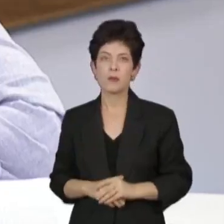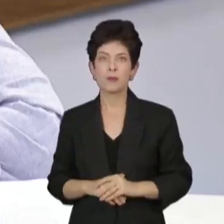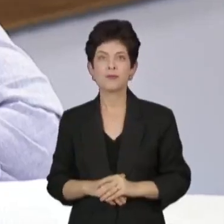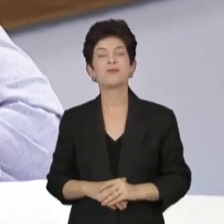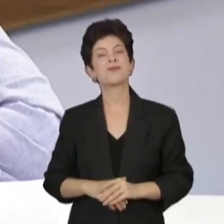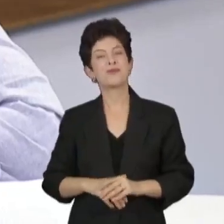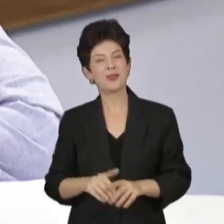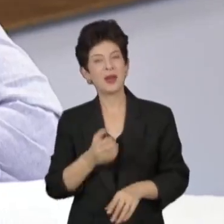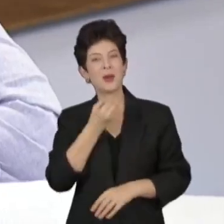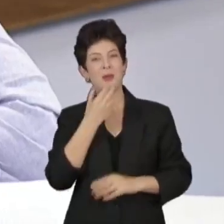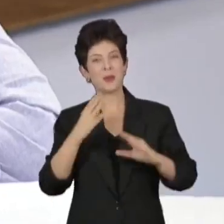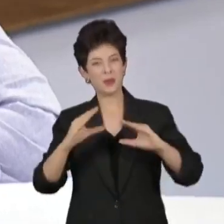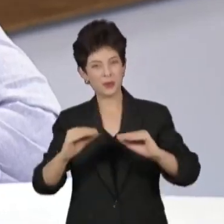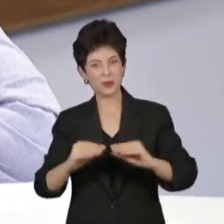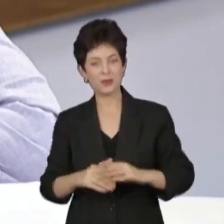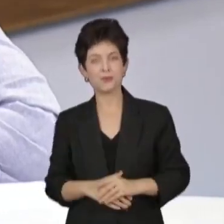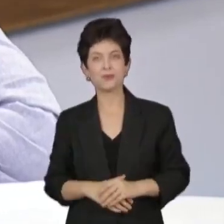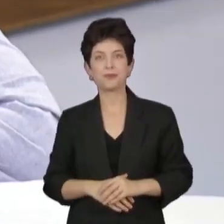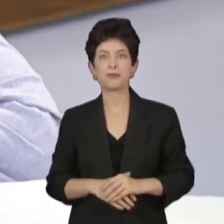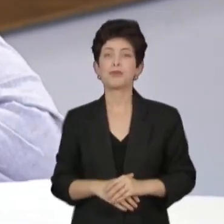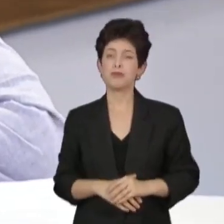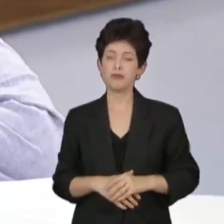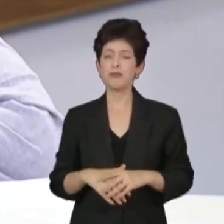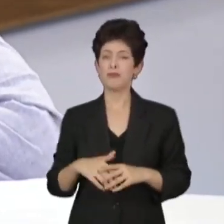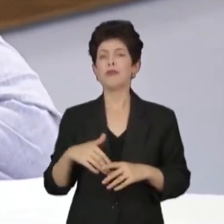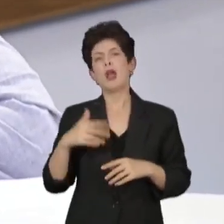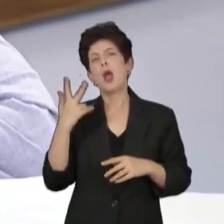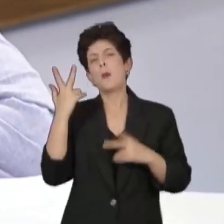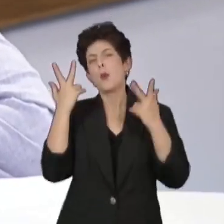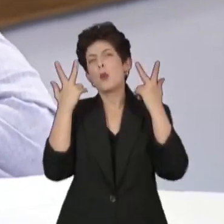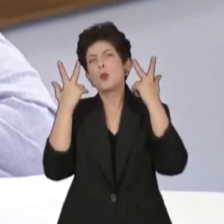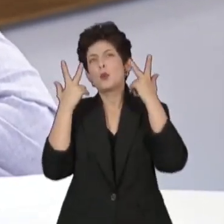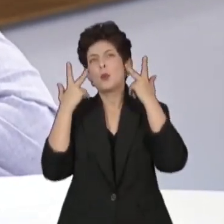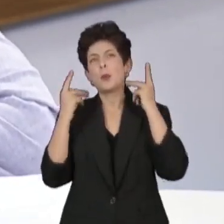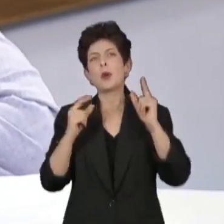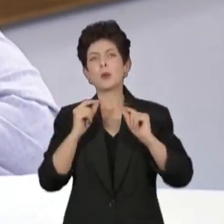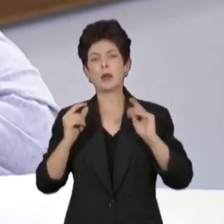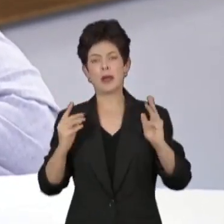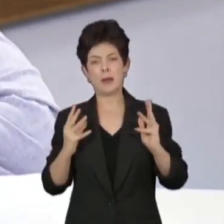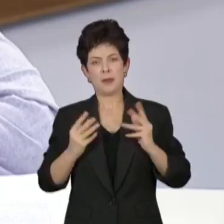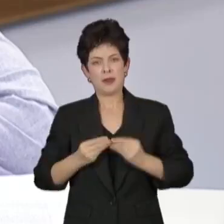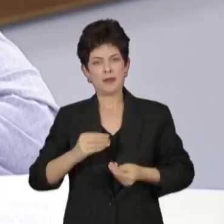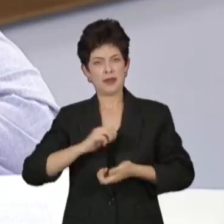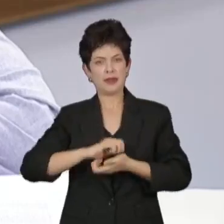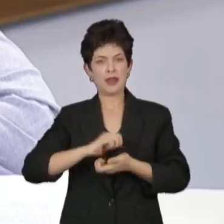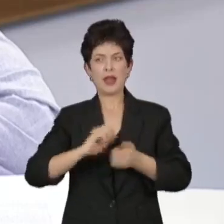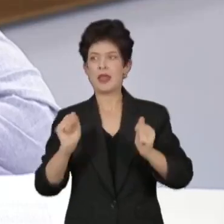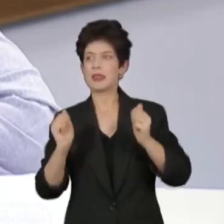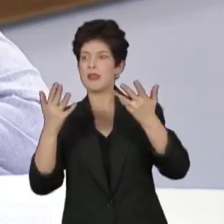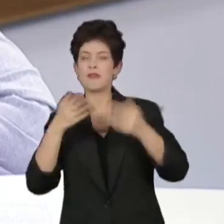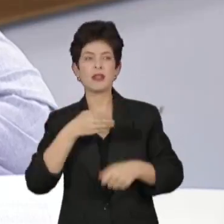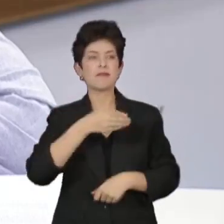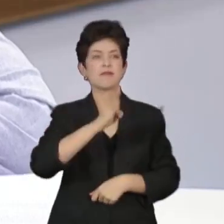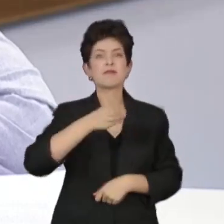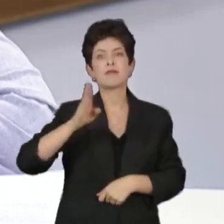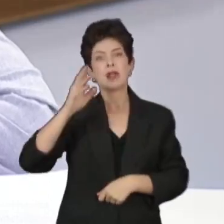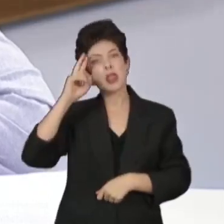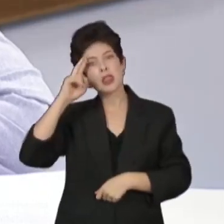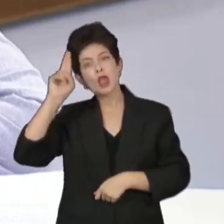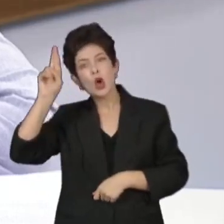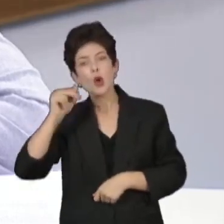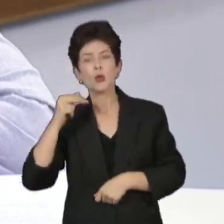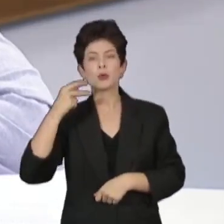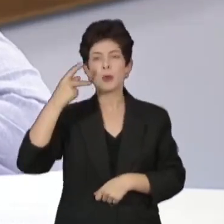Ministro, boa noite. Boa noite, Constância. É muito comum que ministros do STF participem de eventos de empresários,